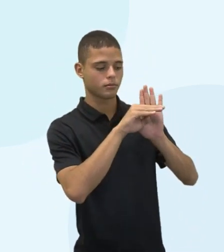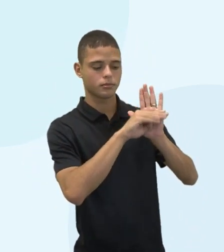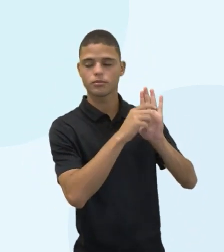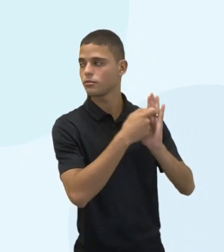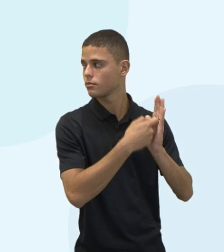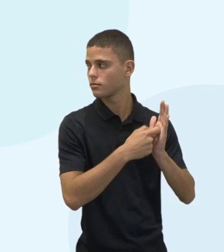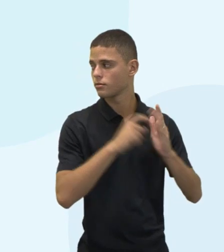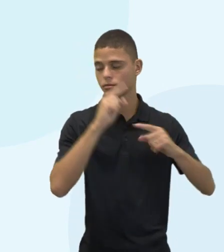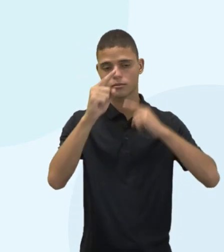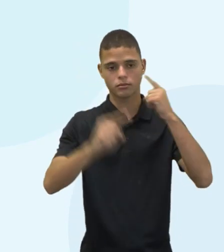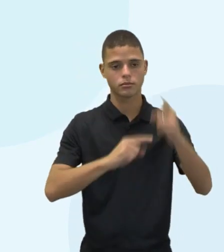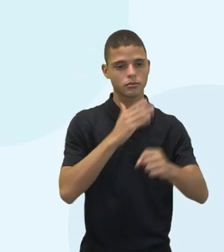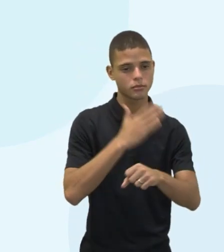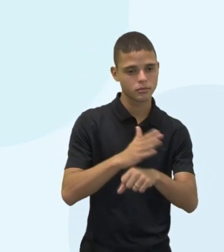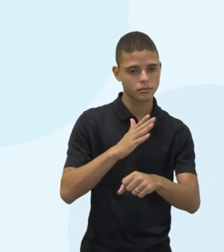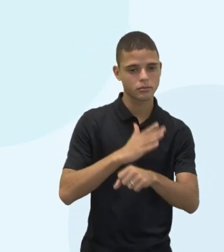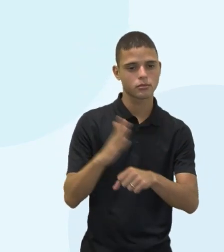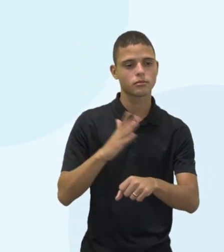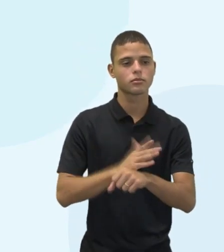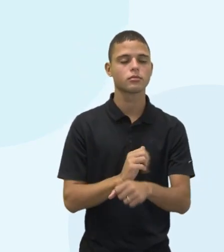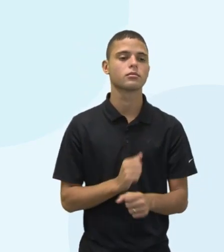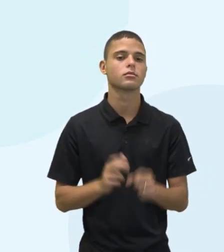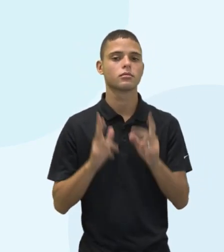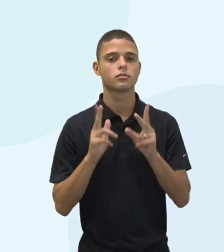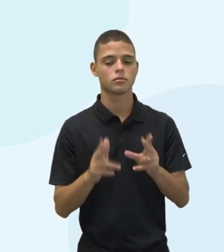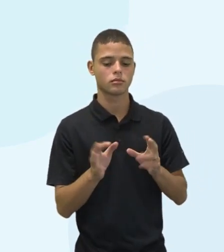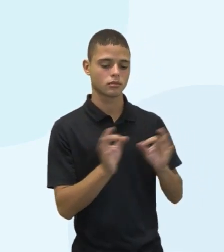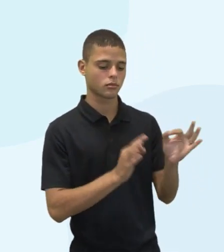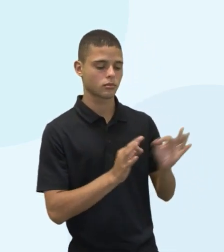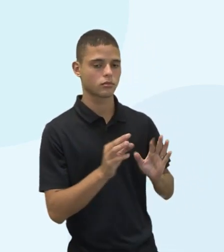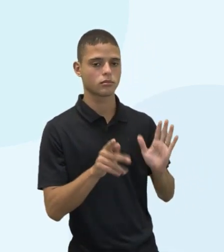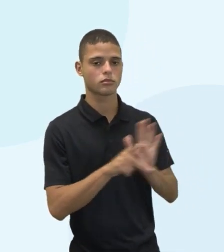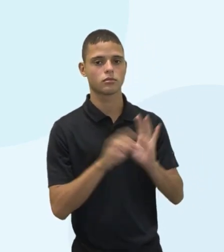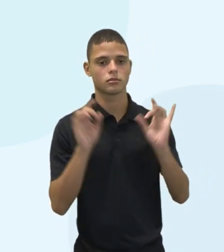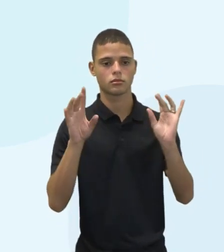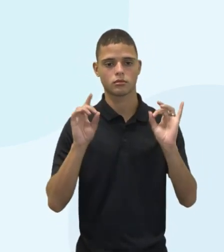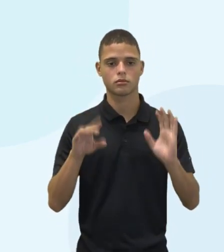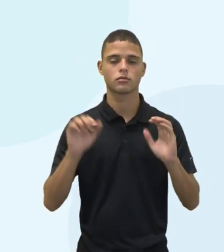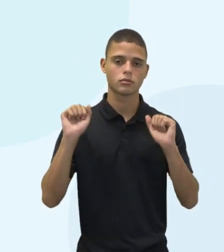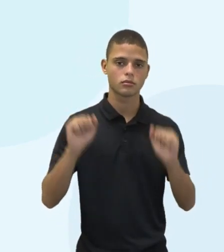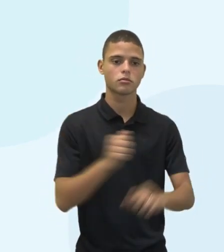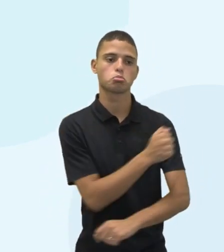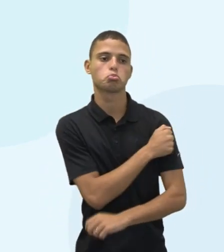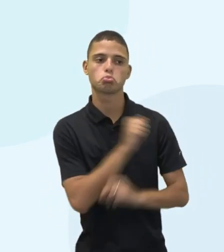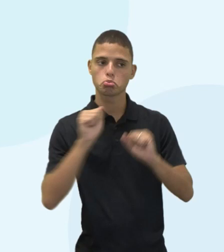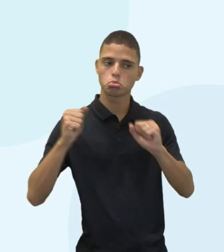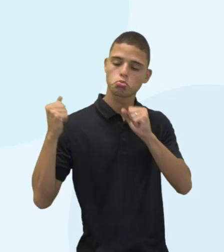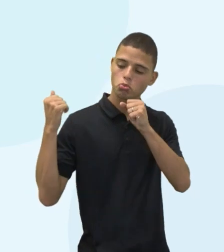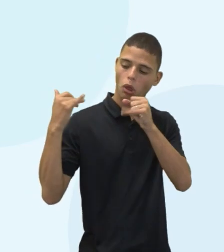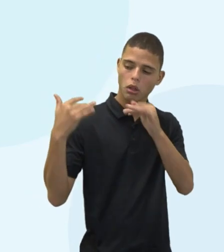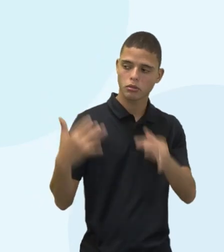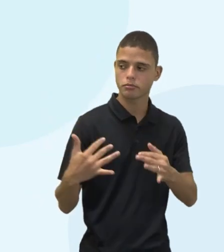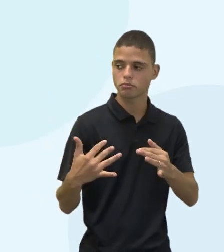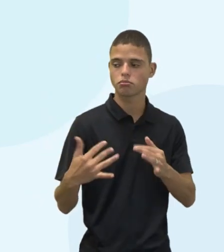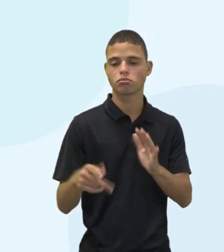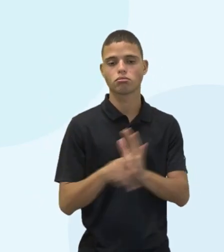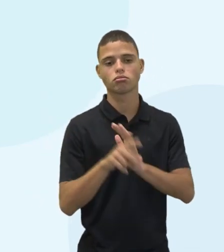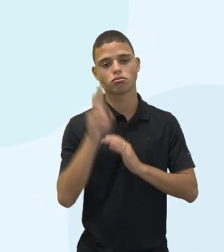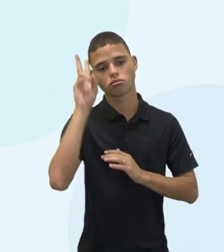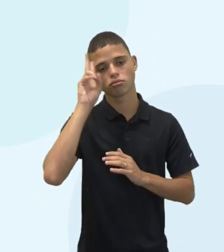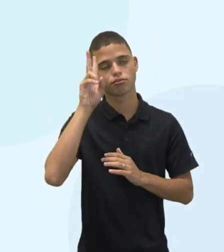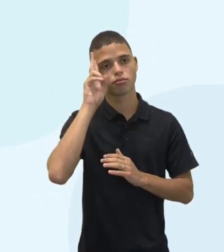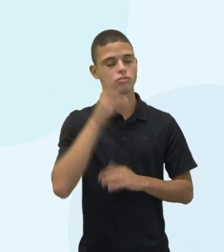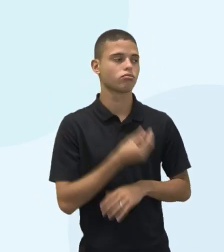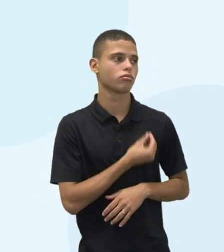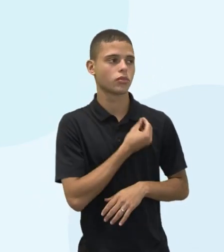oralmente, né? E fazer uma espécie de programa especial de rádio em que o aluno pode contar, ele deve, né, contar a sua própria história de